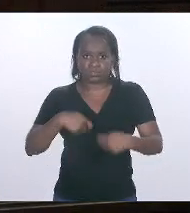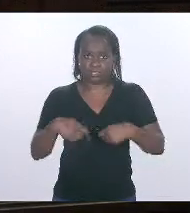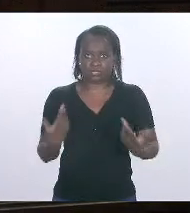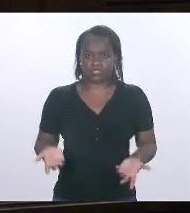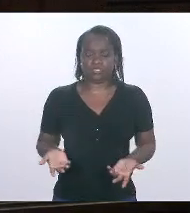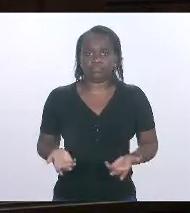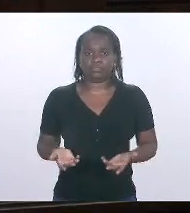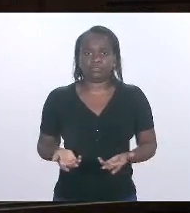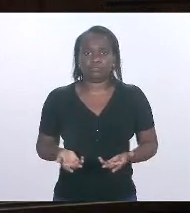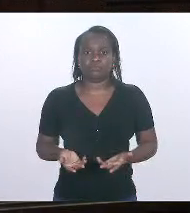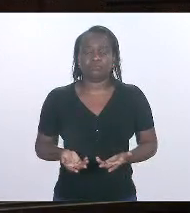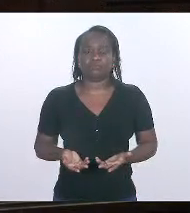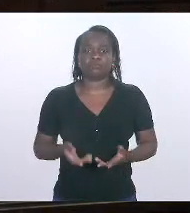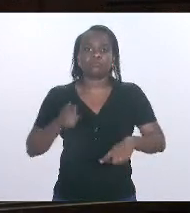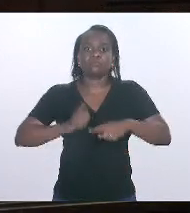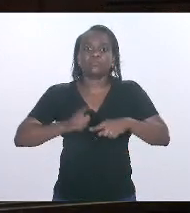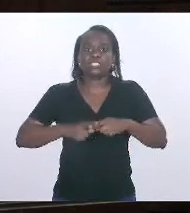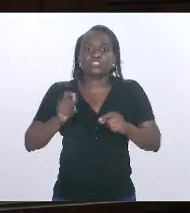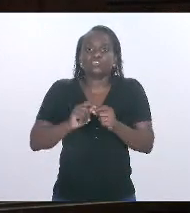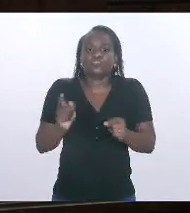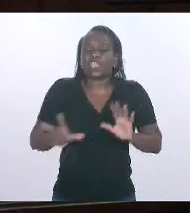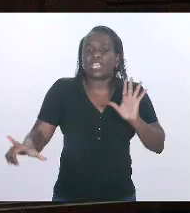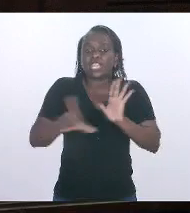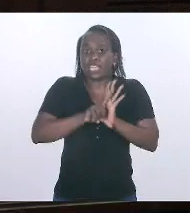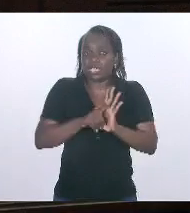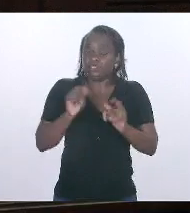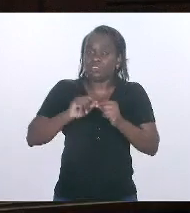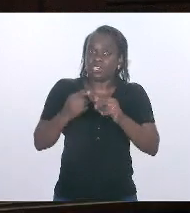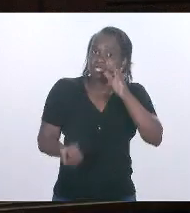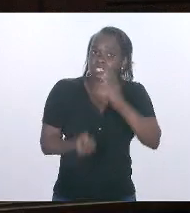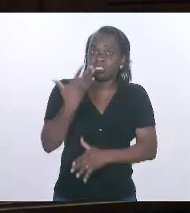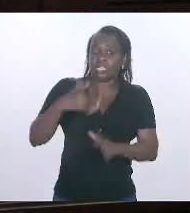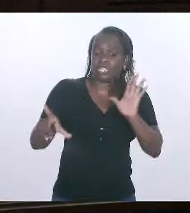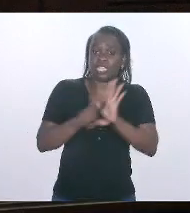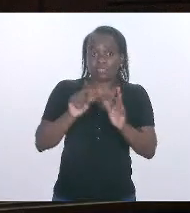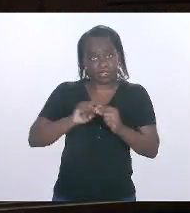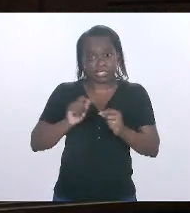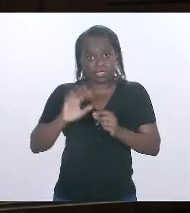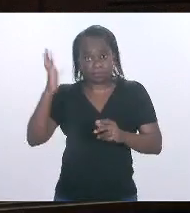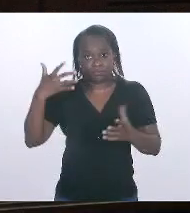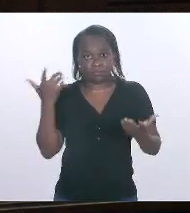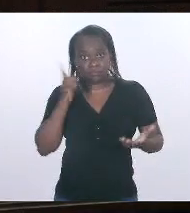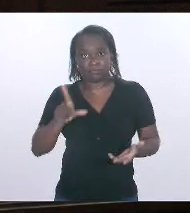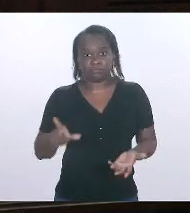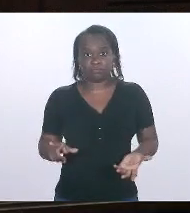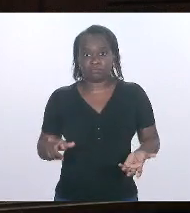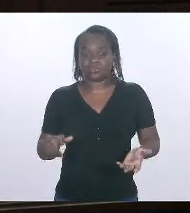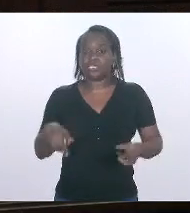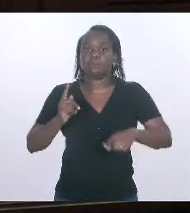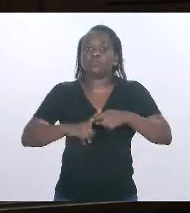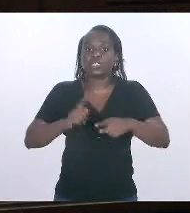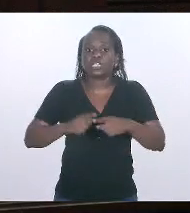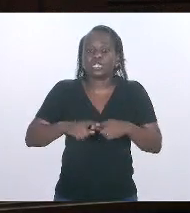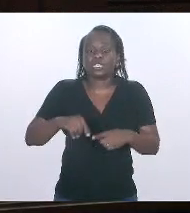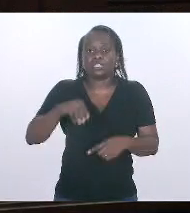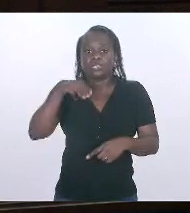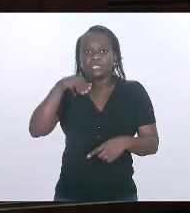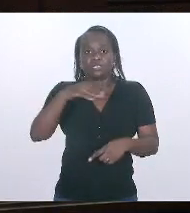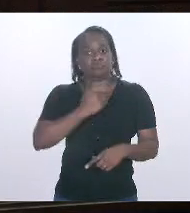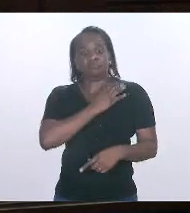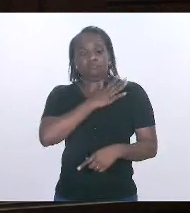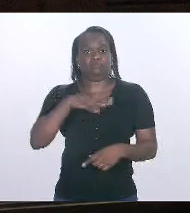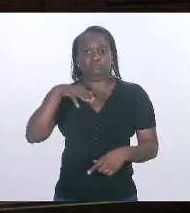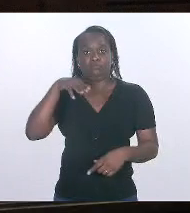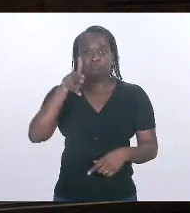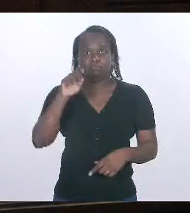administrativas. Por que o senhor não faz uma lei? Vamos fazer uma lei então para que aconteça isso? Mas por que o militar?